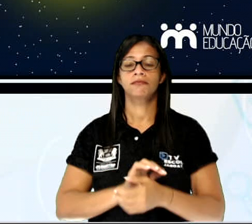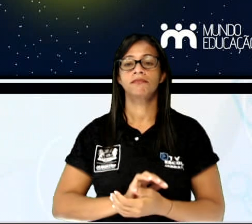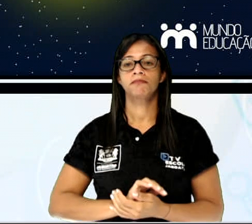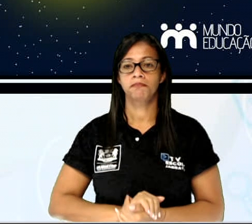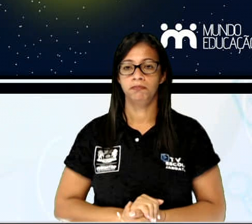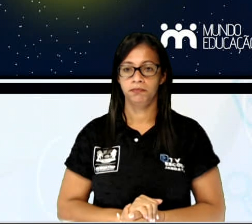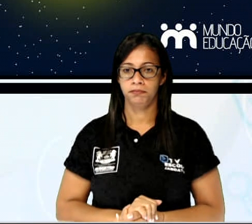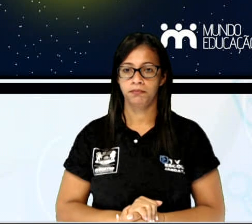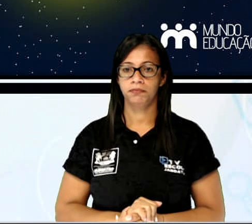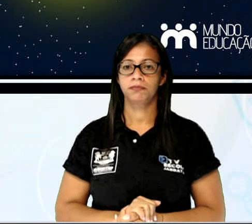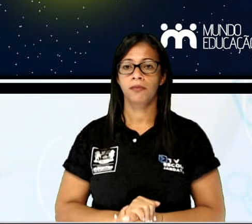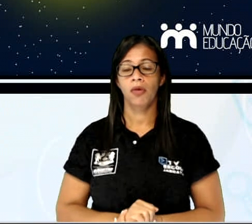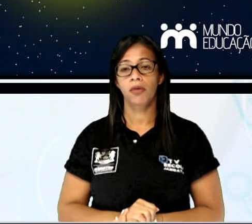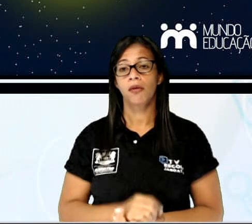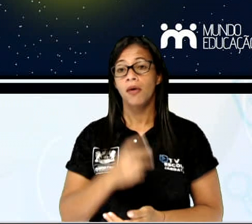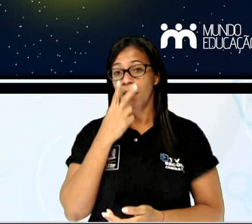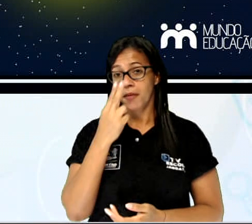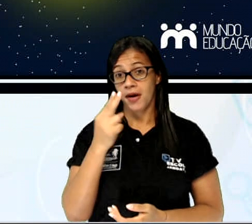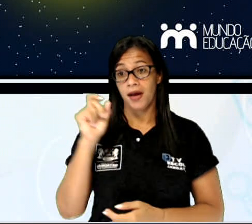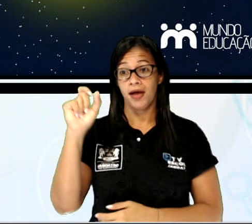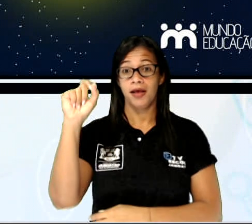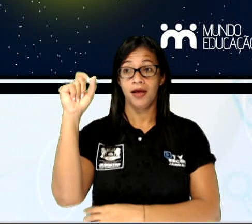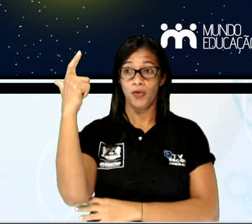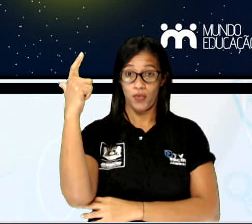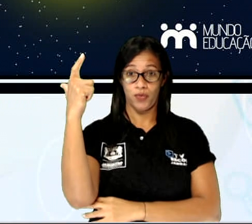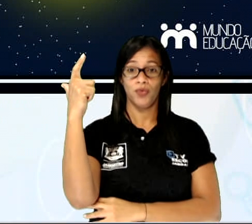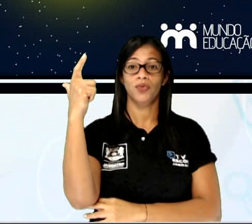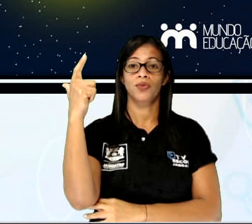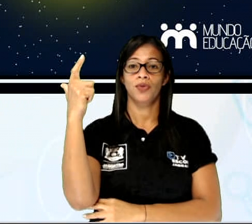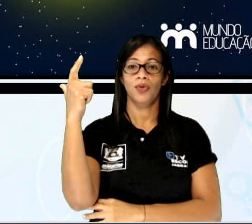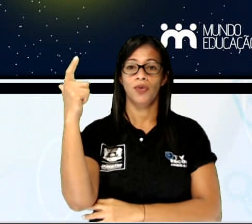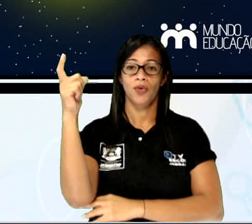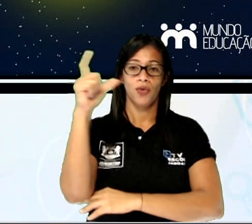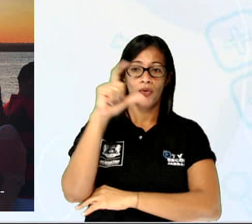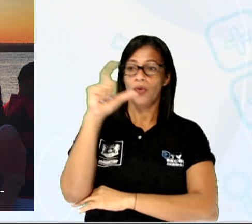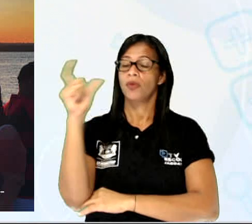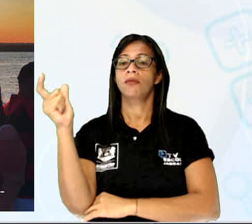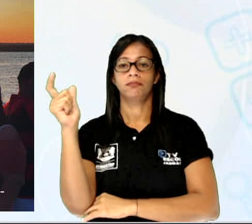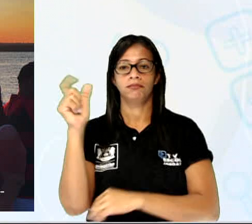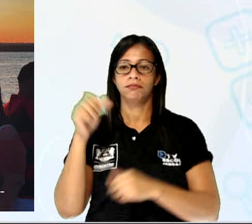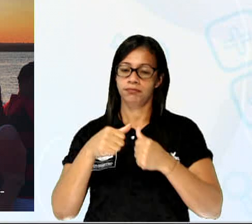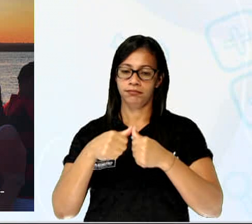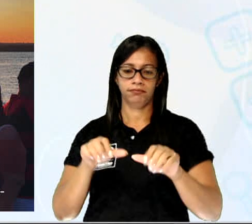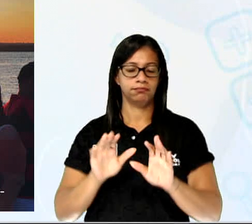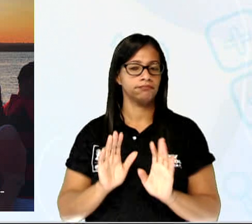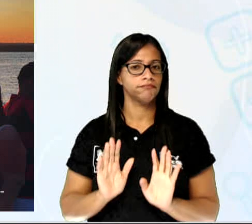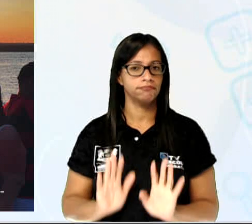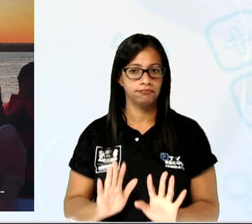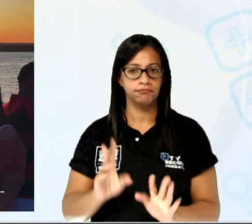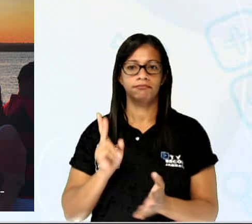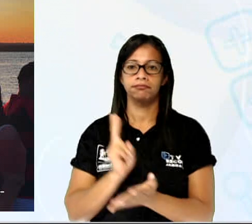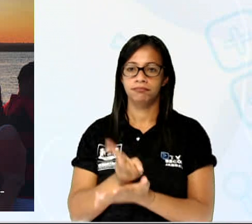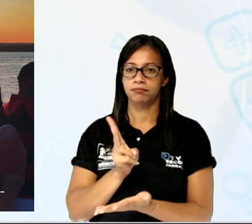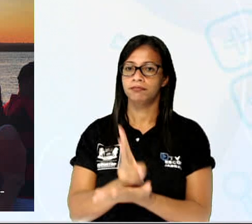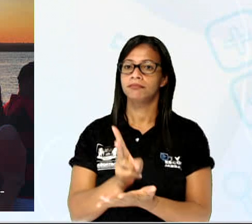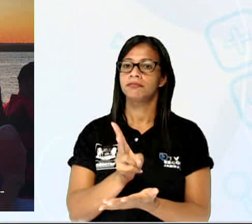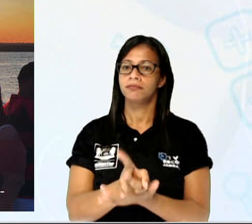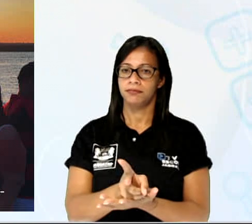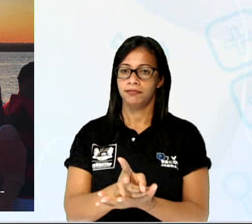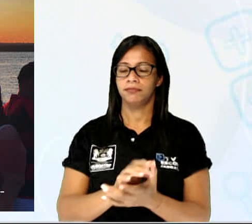Sol. Parece que o Sol está se movimentando, mas é aparentemente. Como